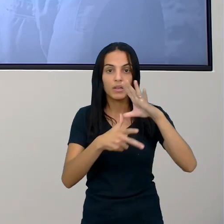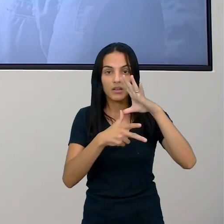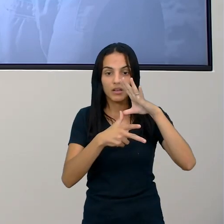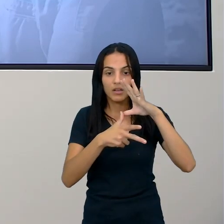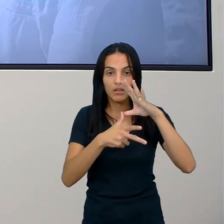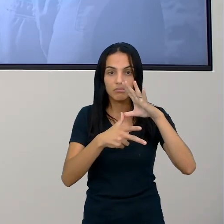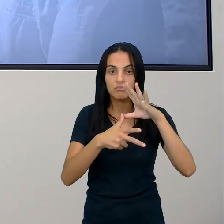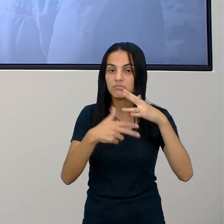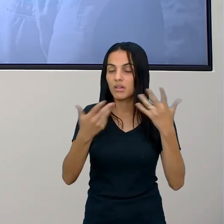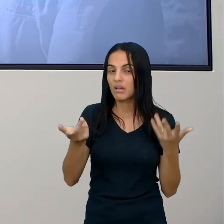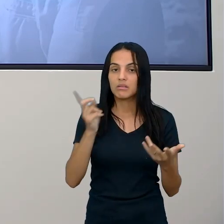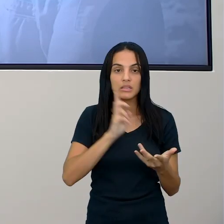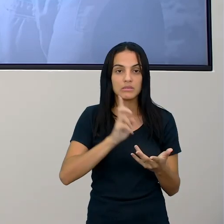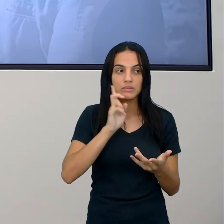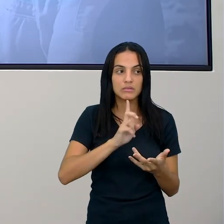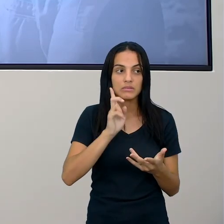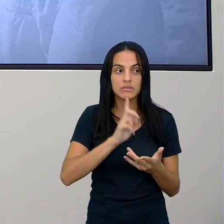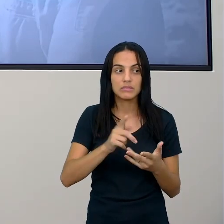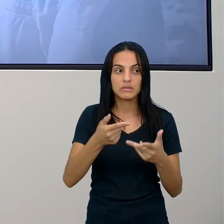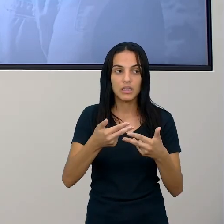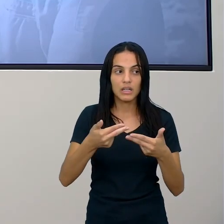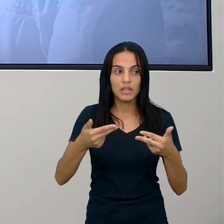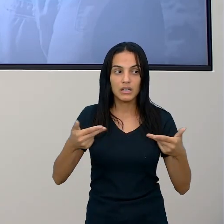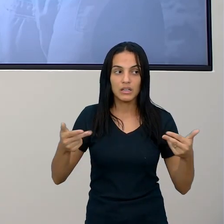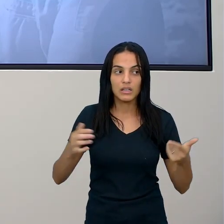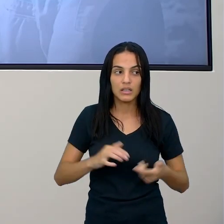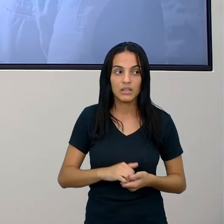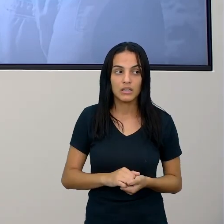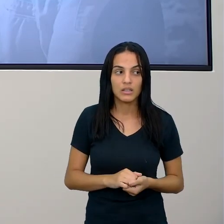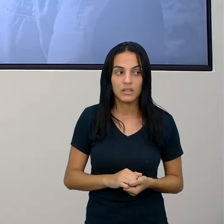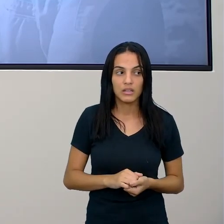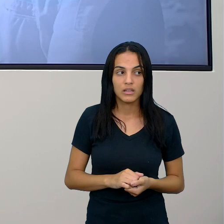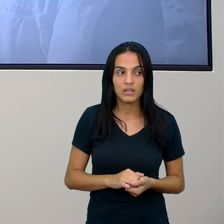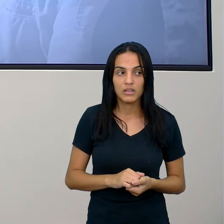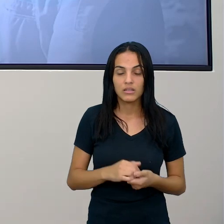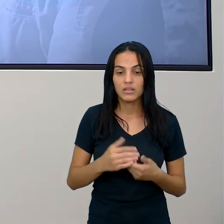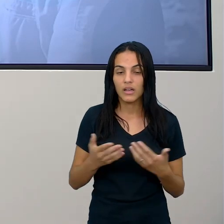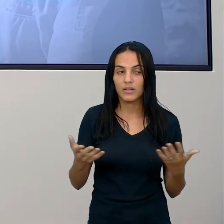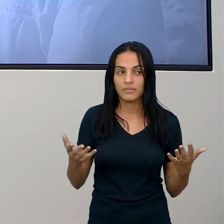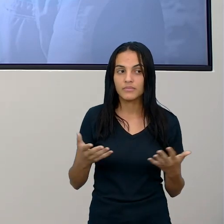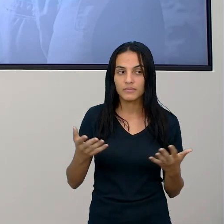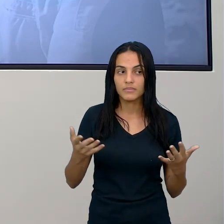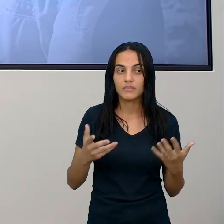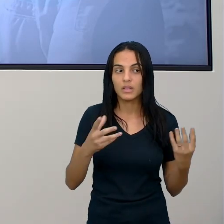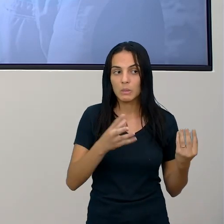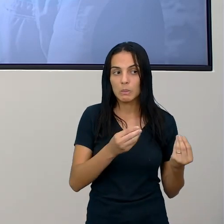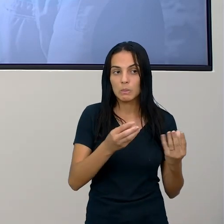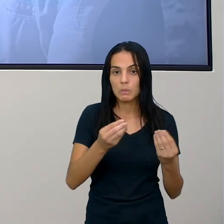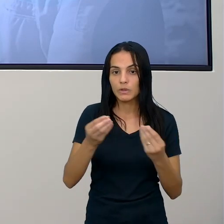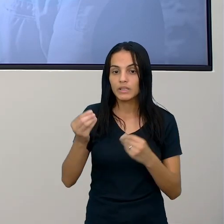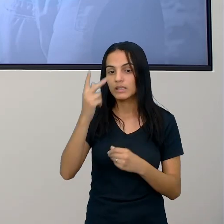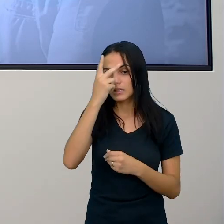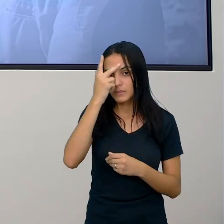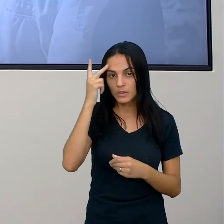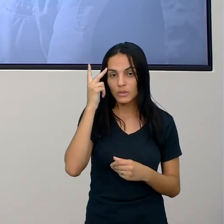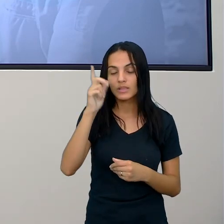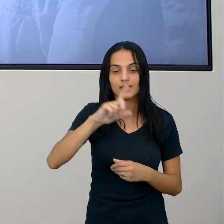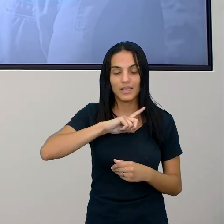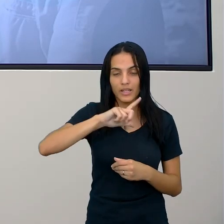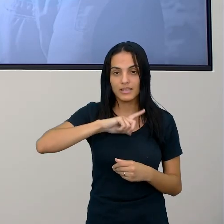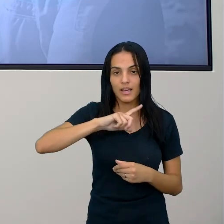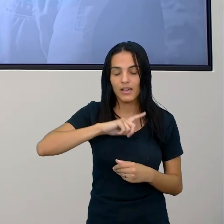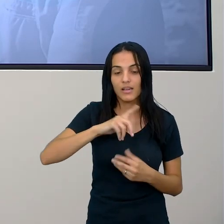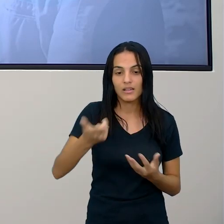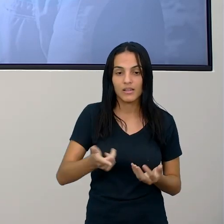no Canadá. Então, isso é uma razão importante para a migração. E muitas das pessoas que têm essas